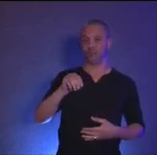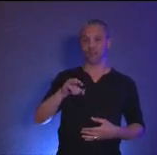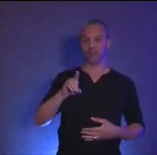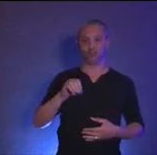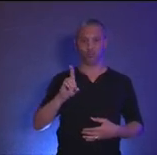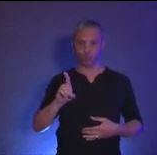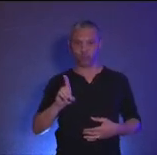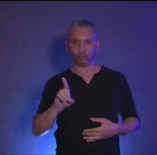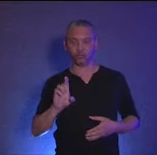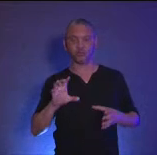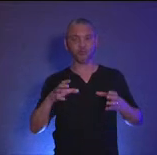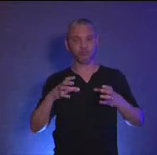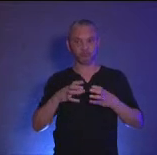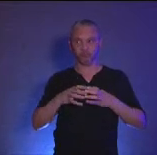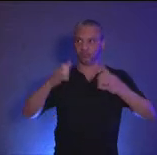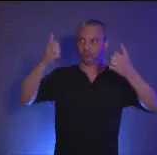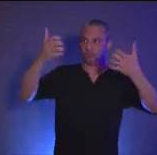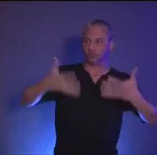para falar sobre o Bot Ponto.